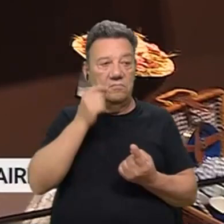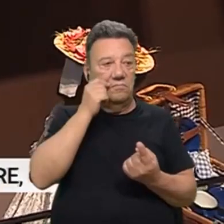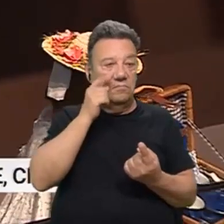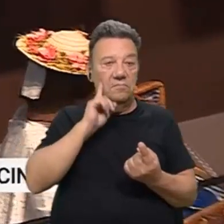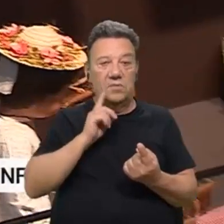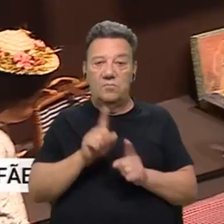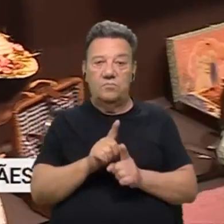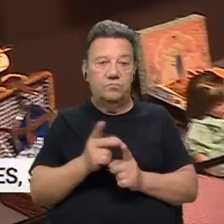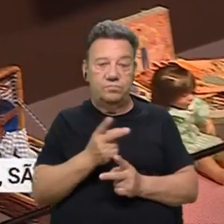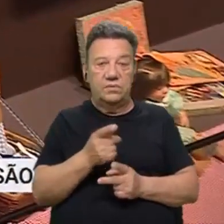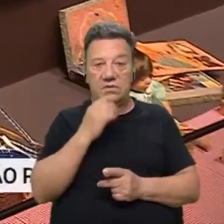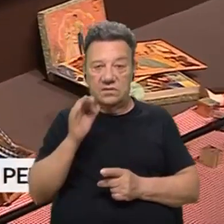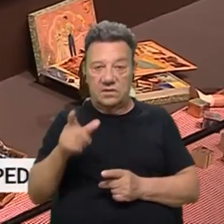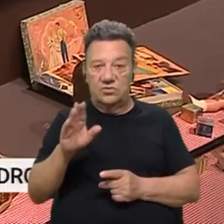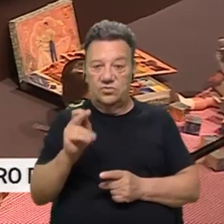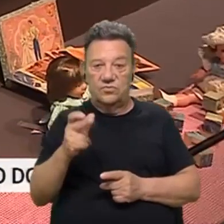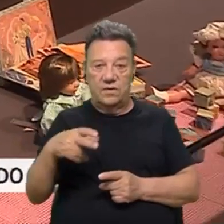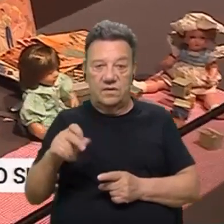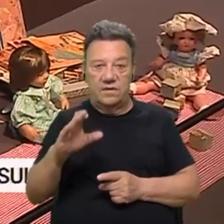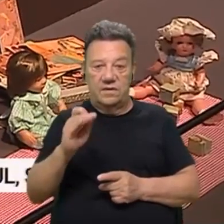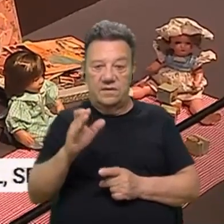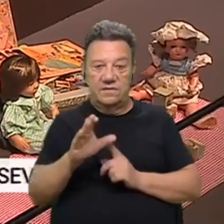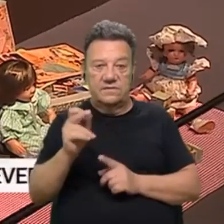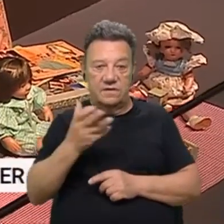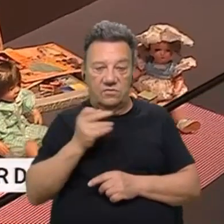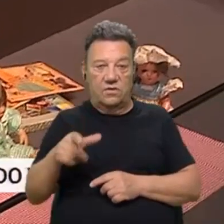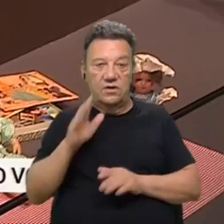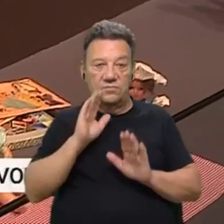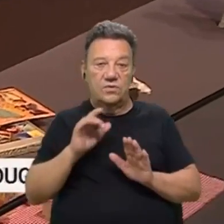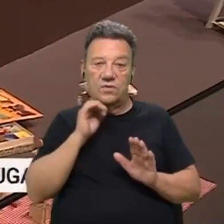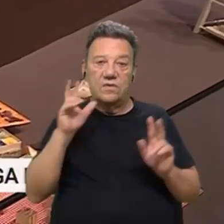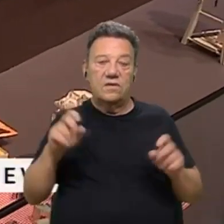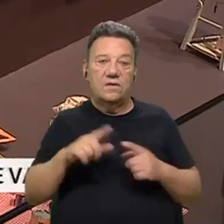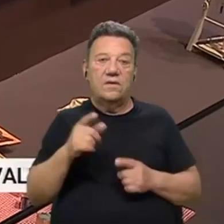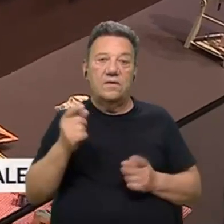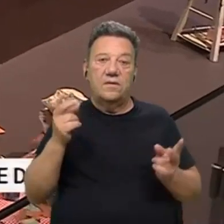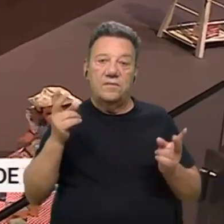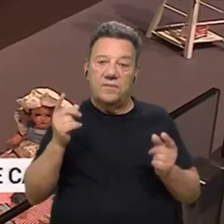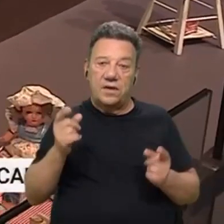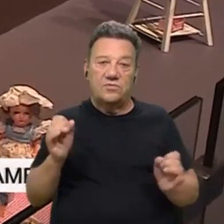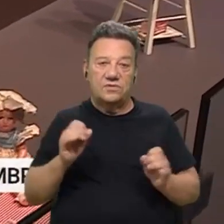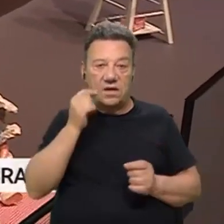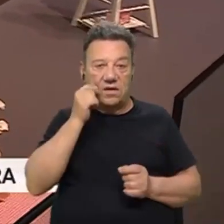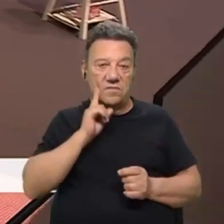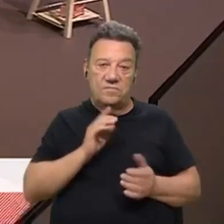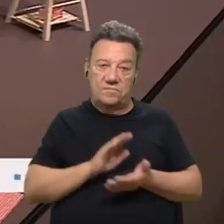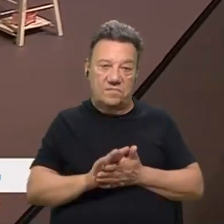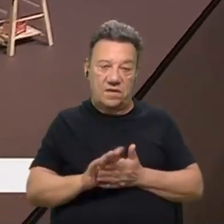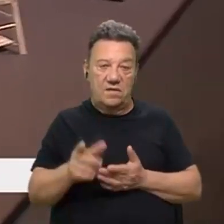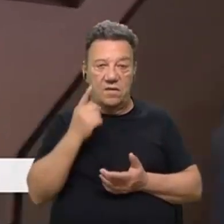e para menina é assim Joana Caçador É verdade esta exposição tem título de brinquedos sem género mostra aqui